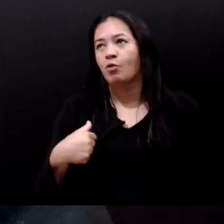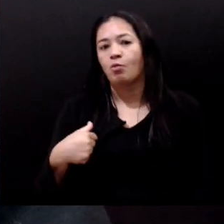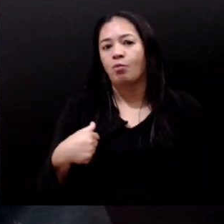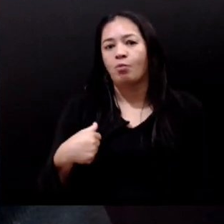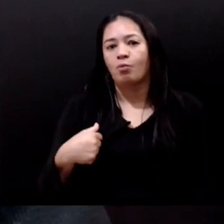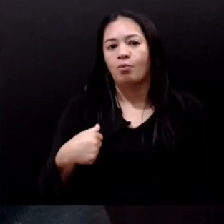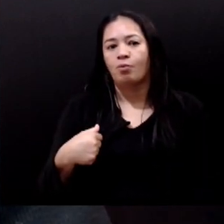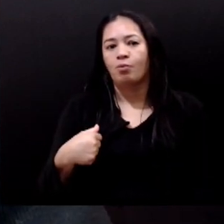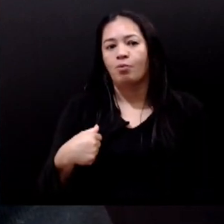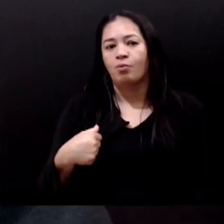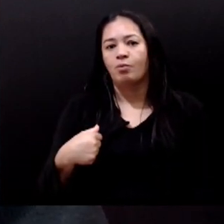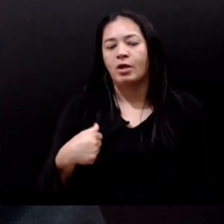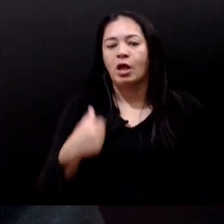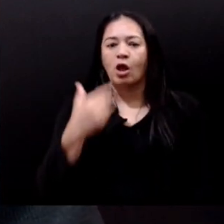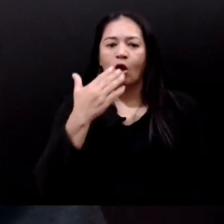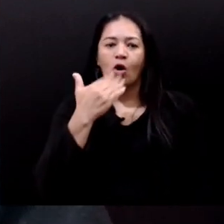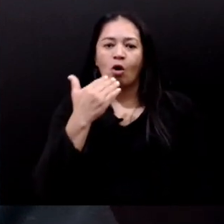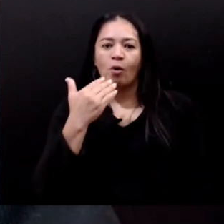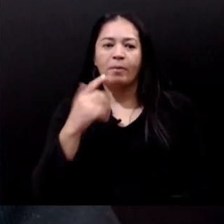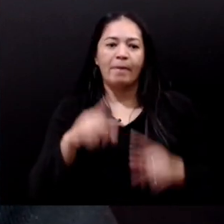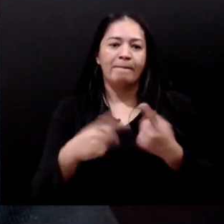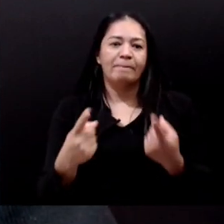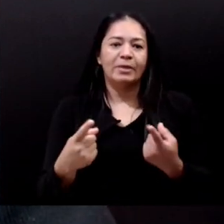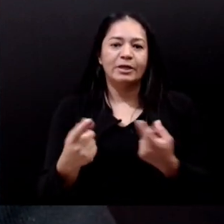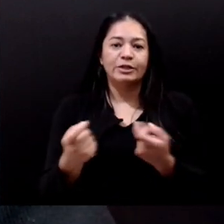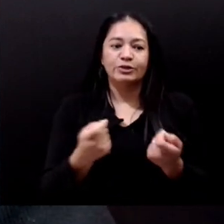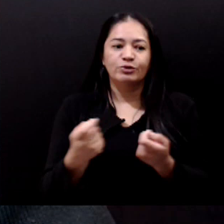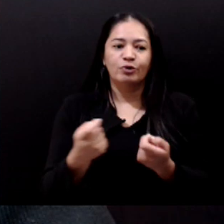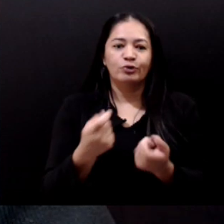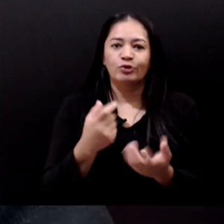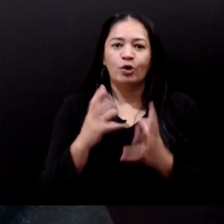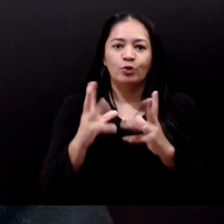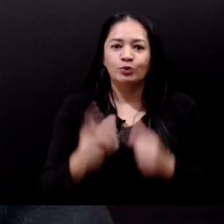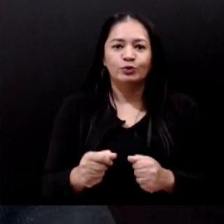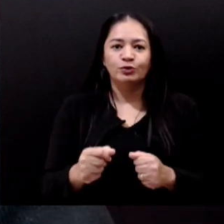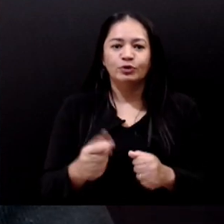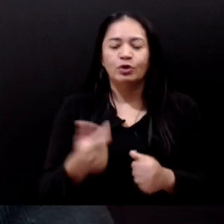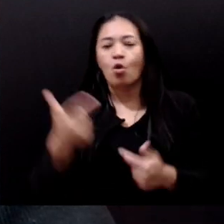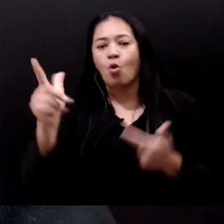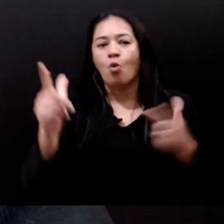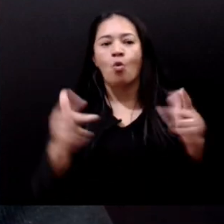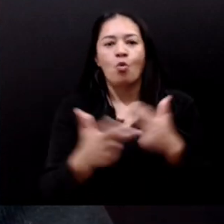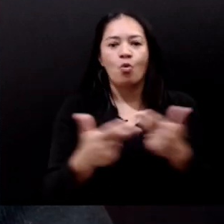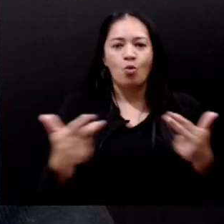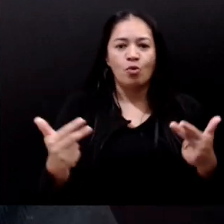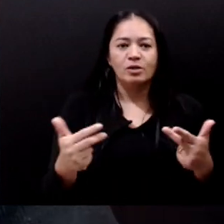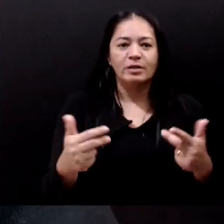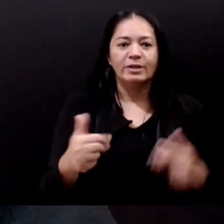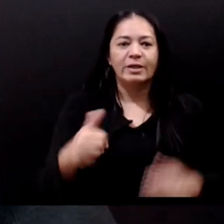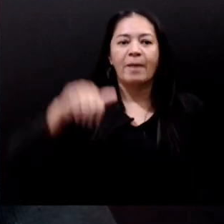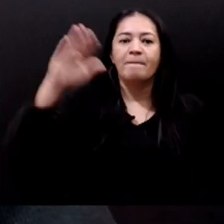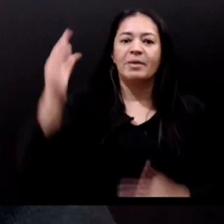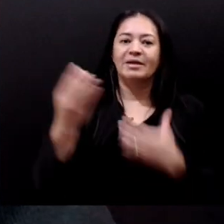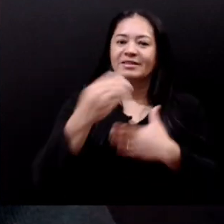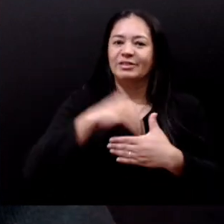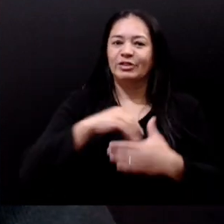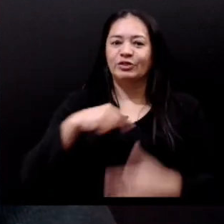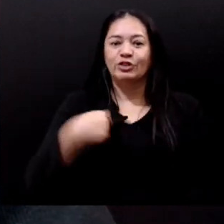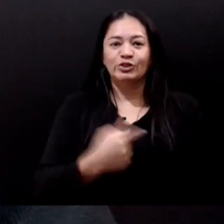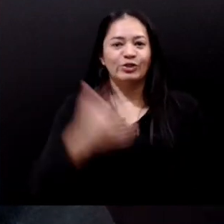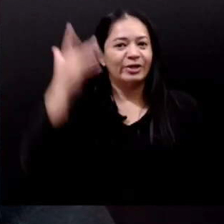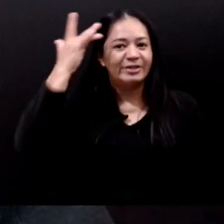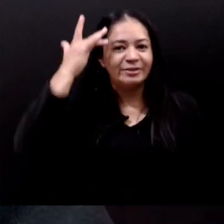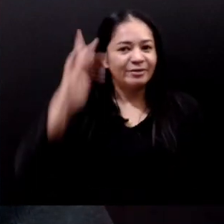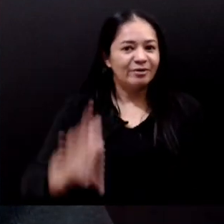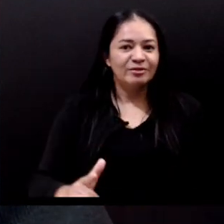isso aqui, mas só que eu não controlo tudo. Tem outras coisas que tá mais por dentro e nós não sabemos. Quando Uhum. isso vem pra gente na clínica,